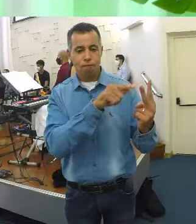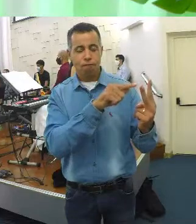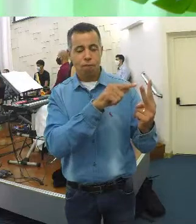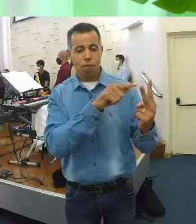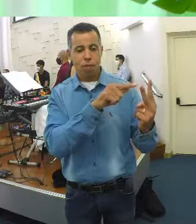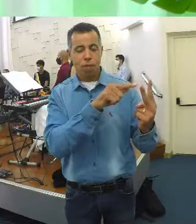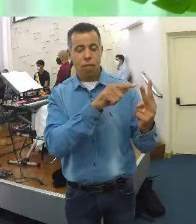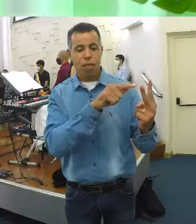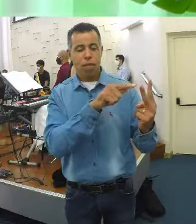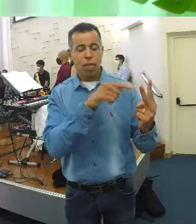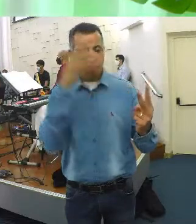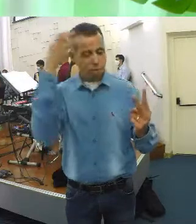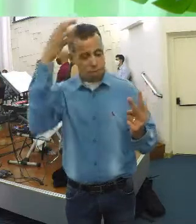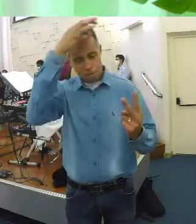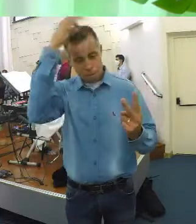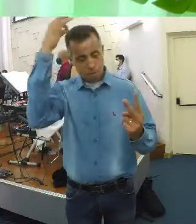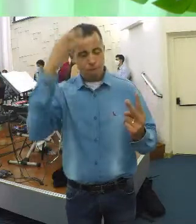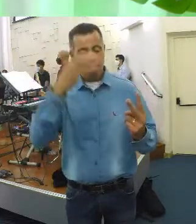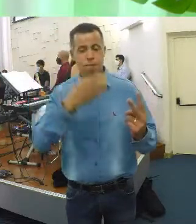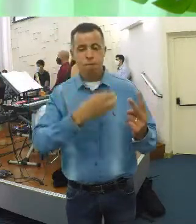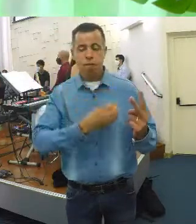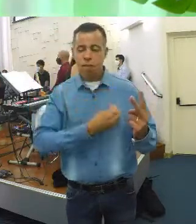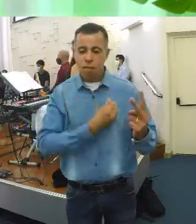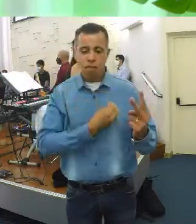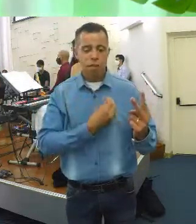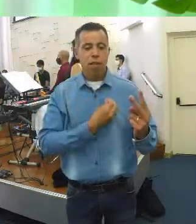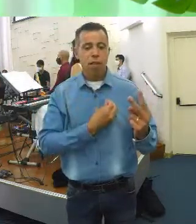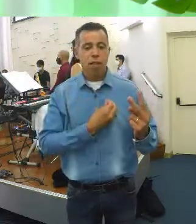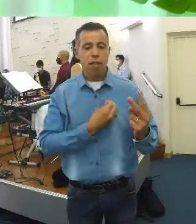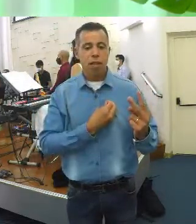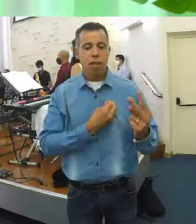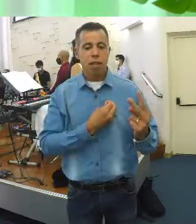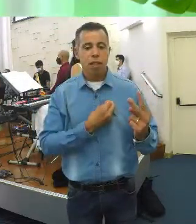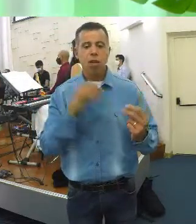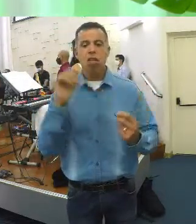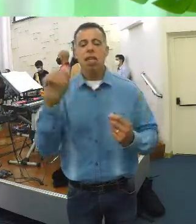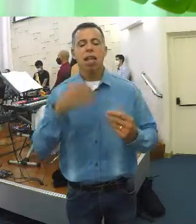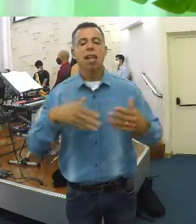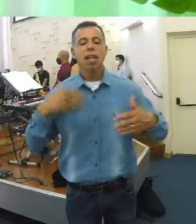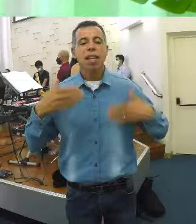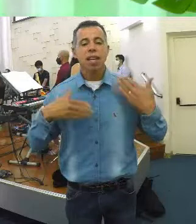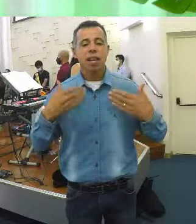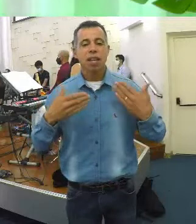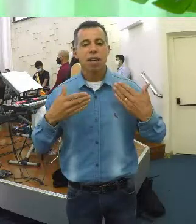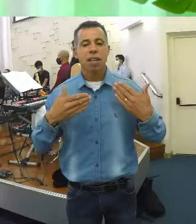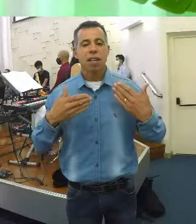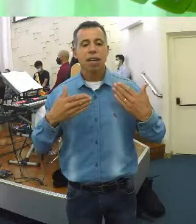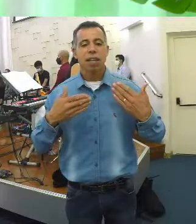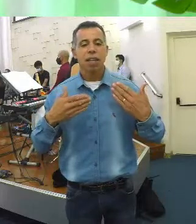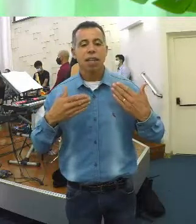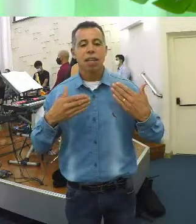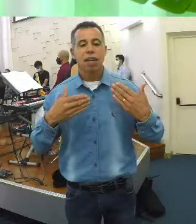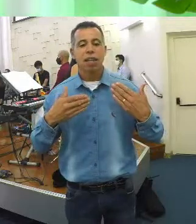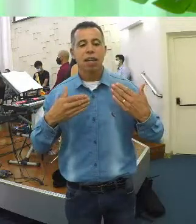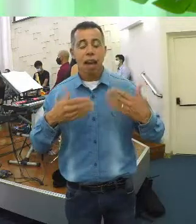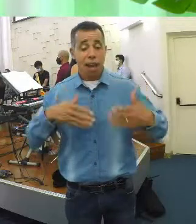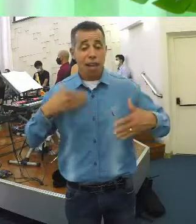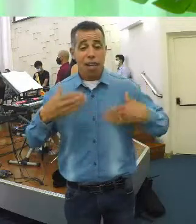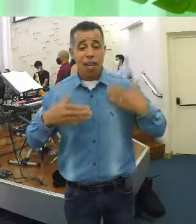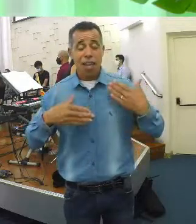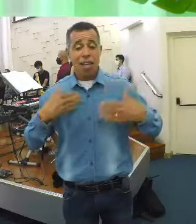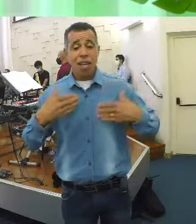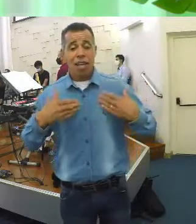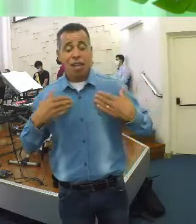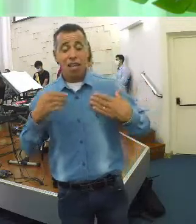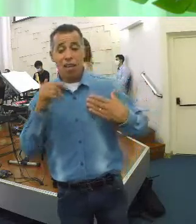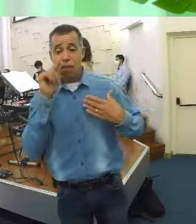porque no Espírito viviam, alegraram-se. Que alegria é essa? A meu ver, é a alegria que identifica o cristão, é aquele